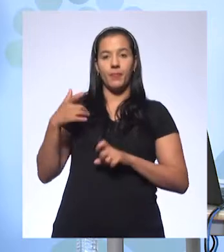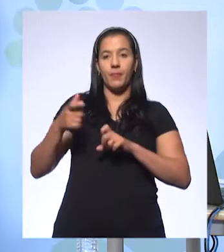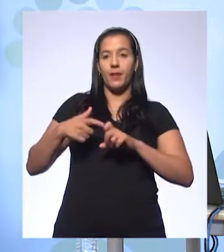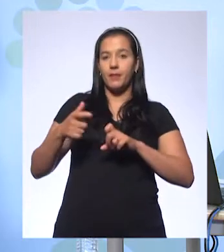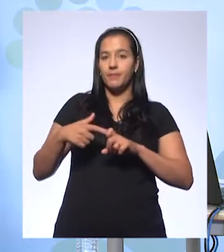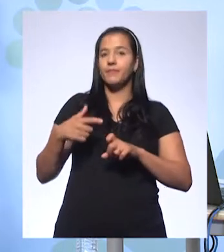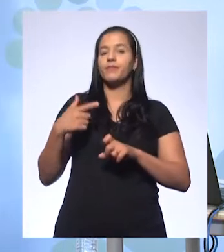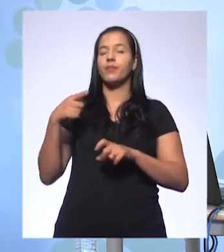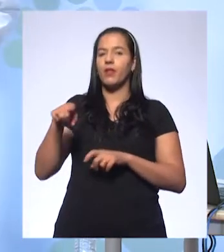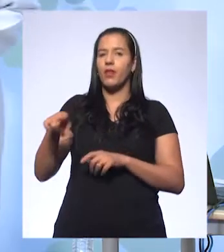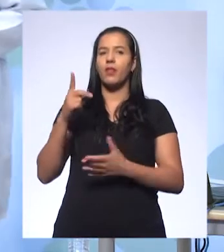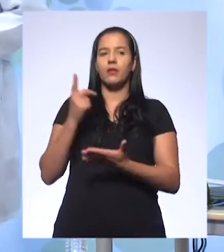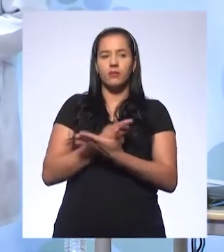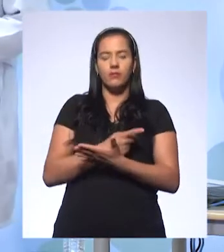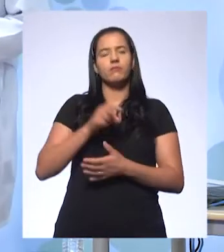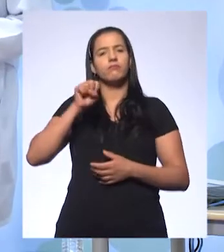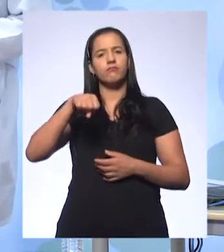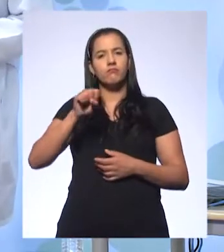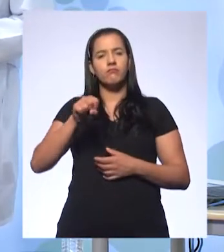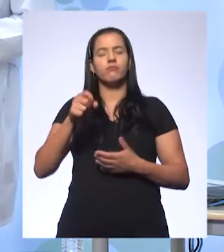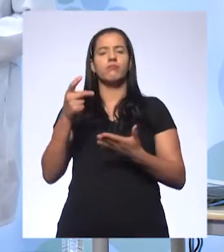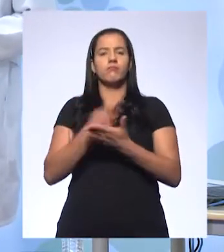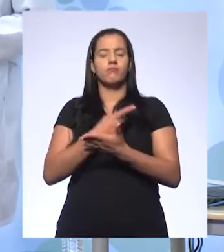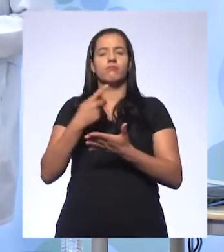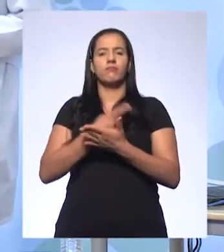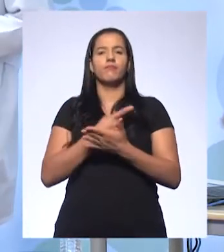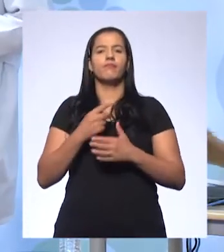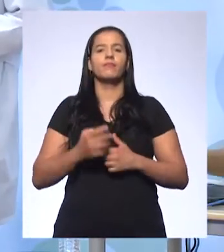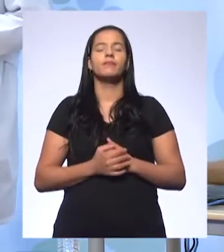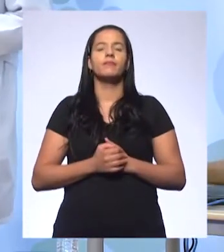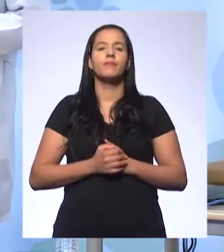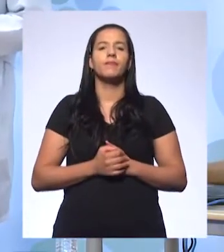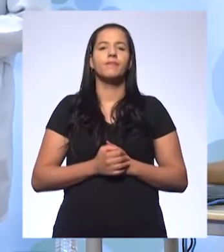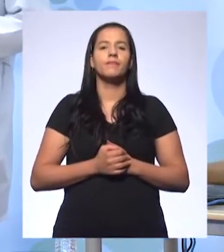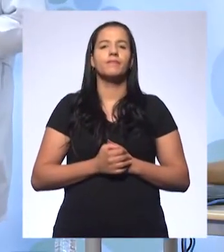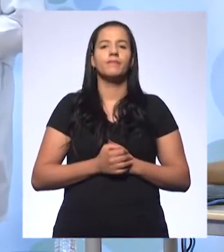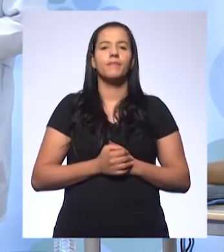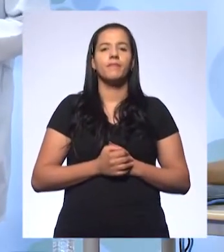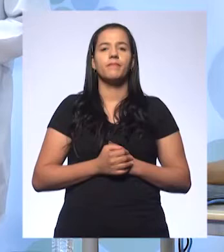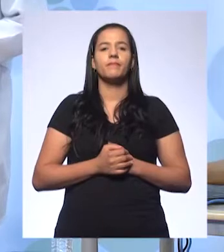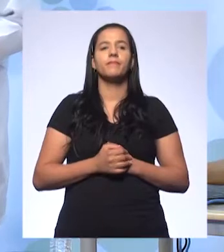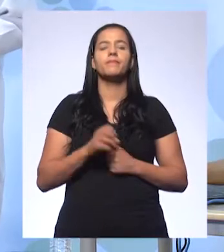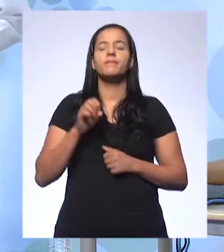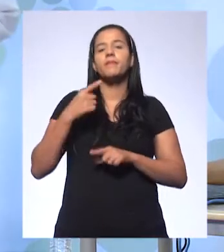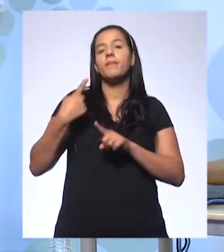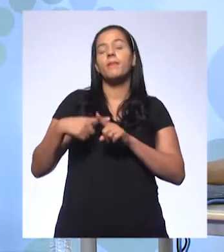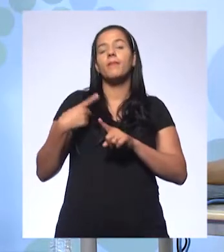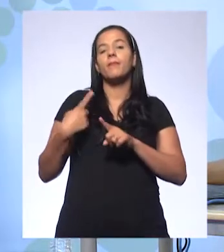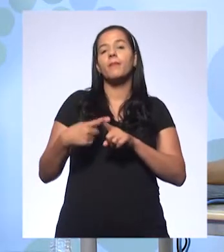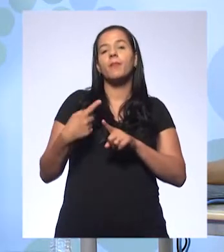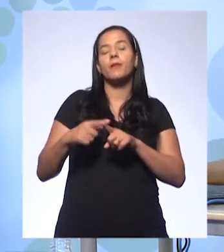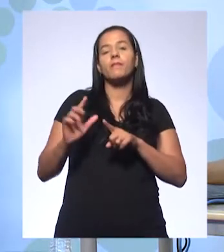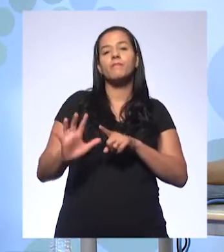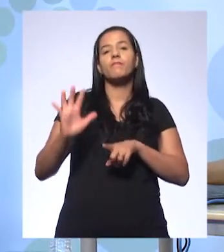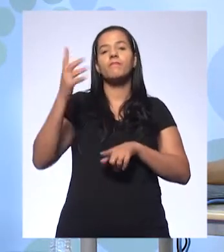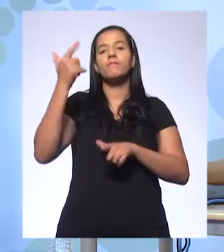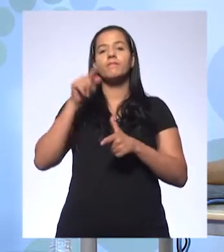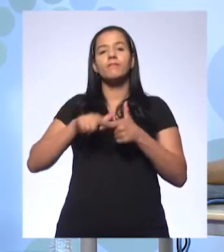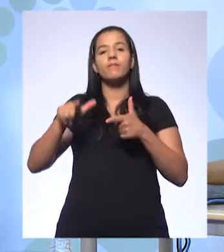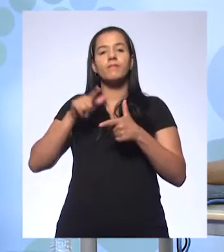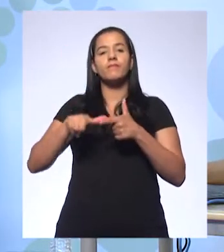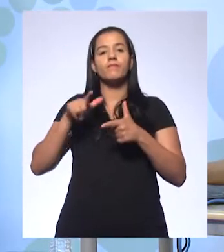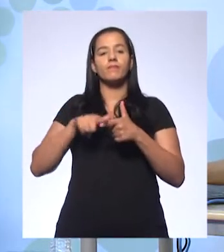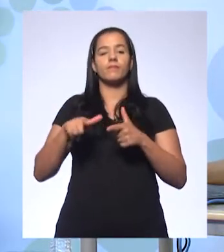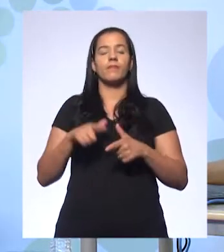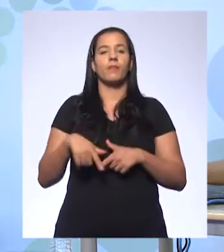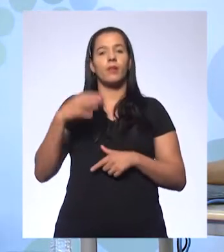estavam errados, né? Não é isso que você está perguntando aí? Muito bem. Por quê? E qual foi o problema? E por que eles estavam corretos? Não, eles